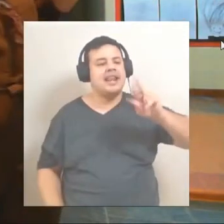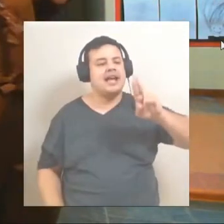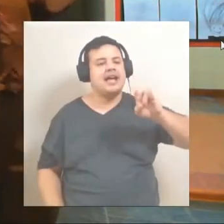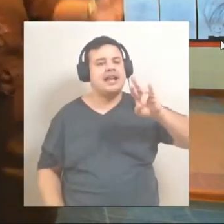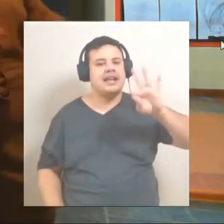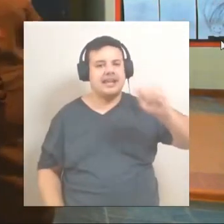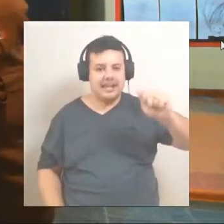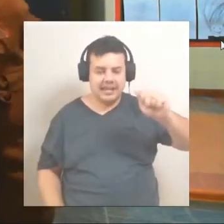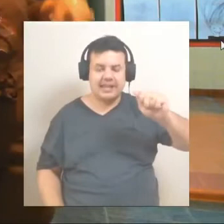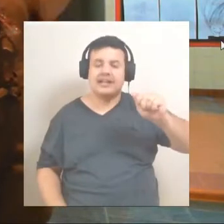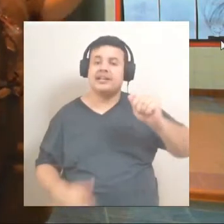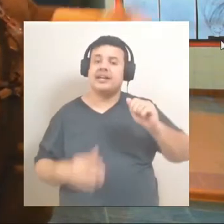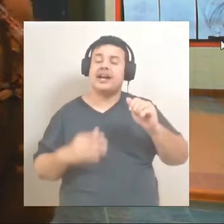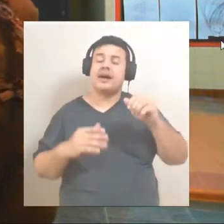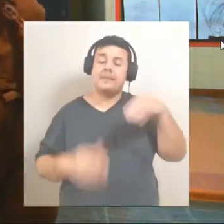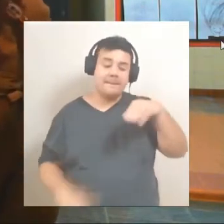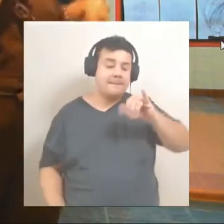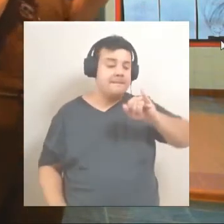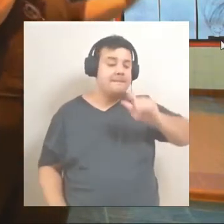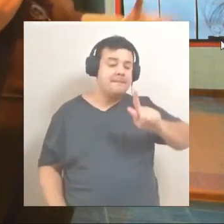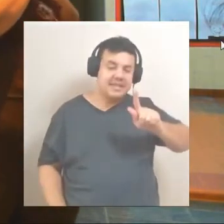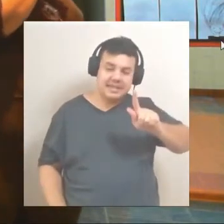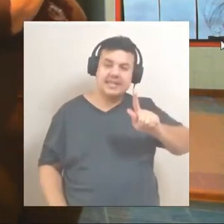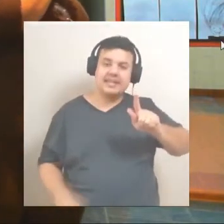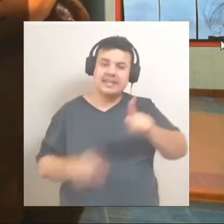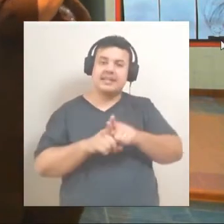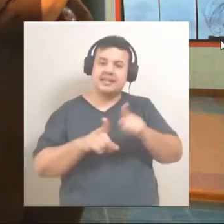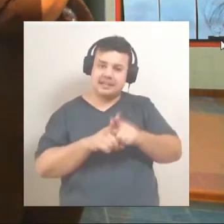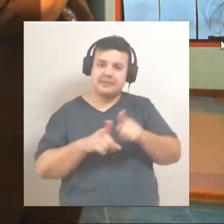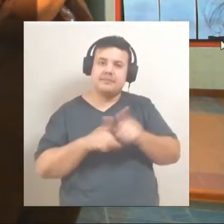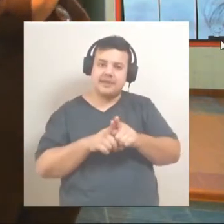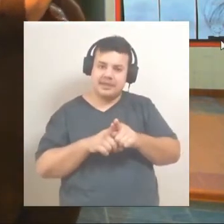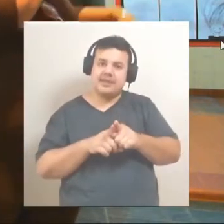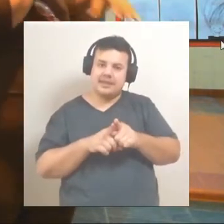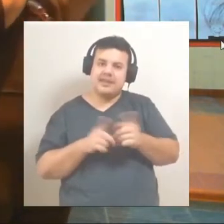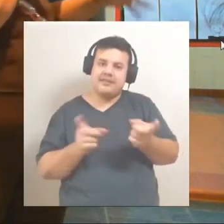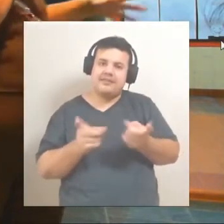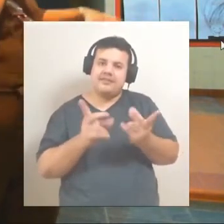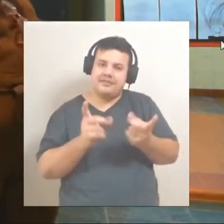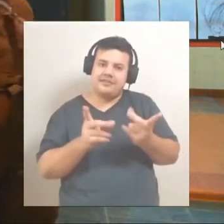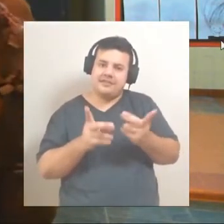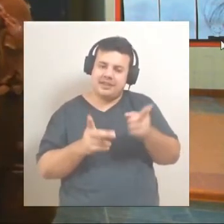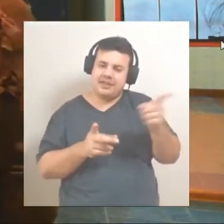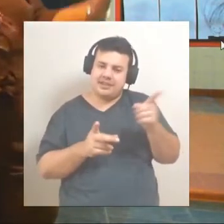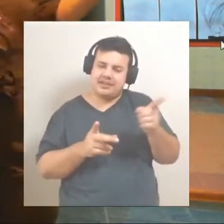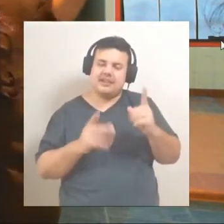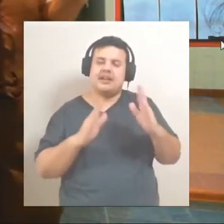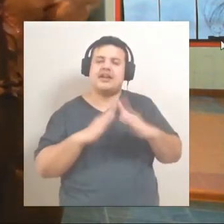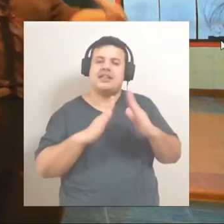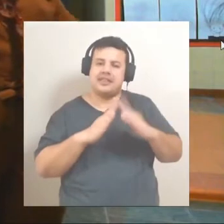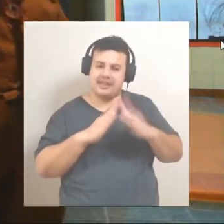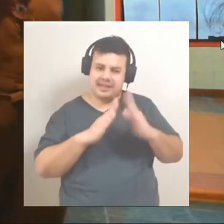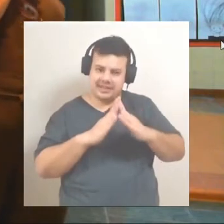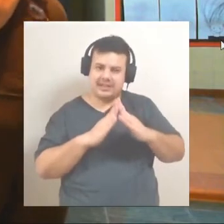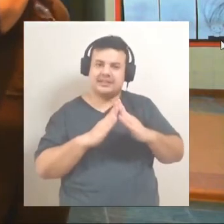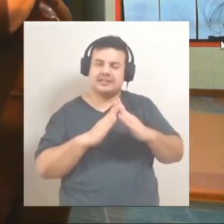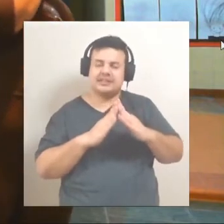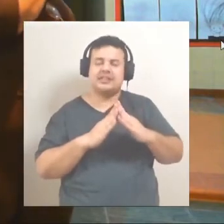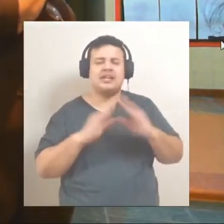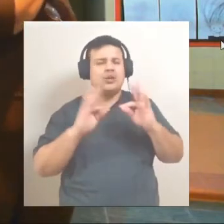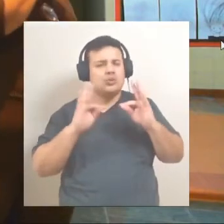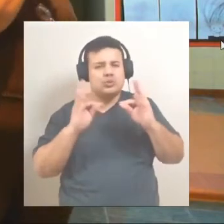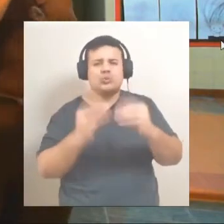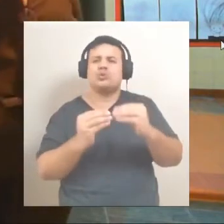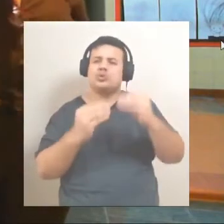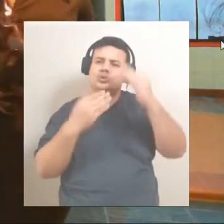Limão, enfim, a MIG, que é fornecedora da nossa morada de samba, enfim, a todos vocês, o meu